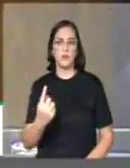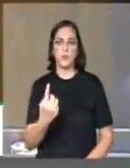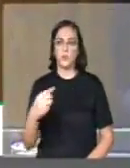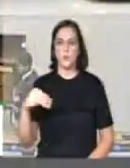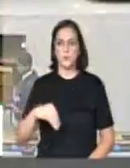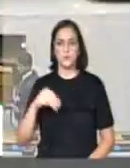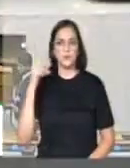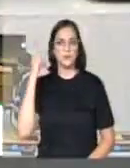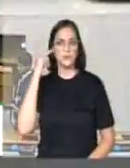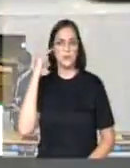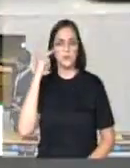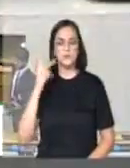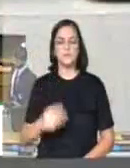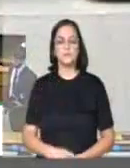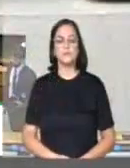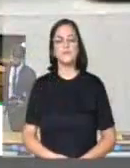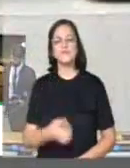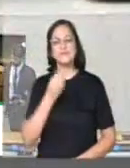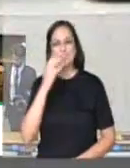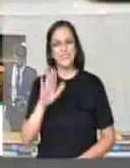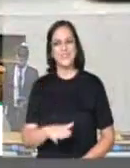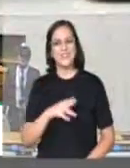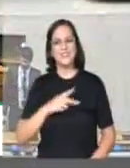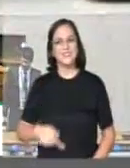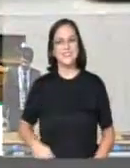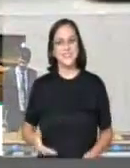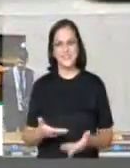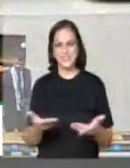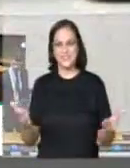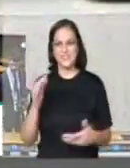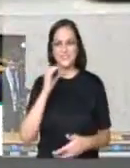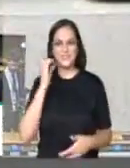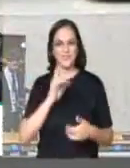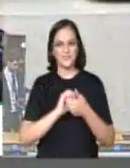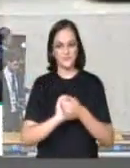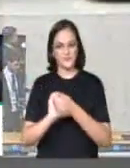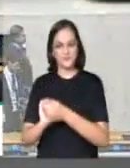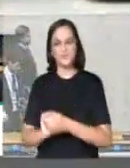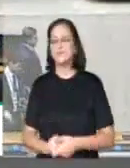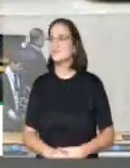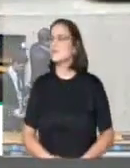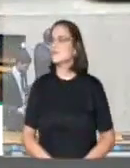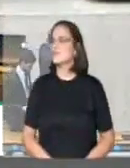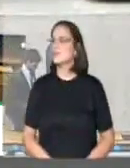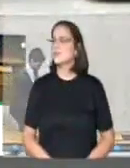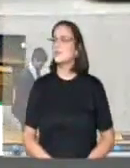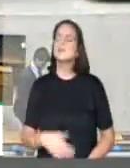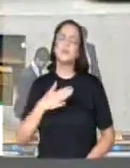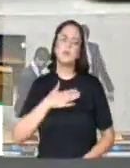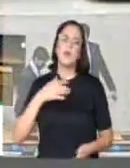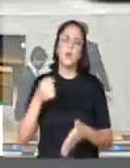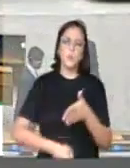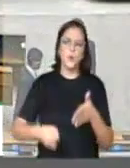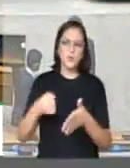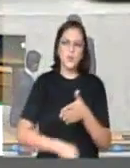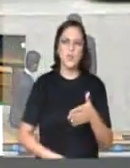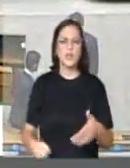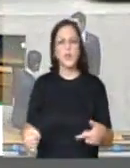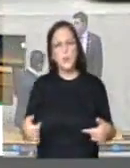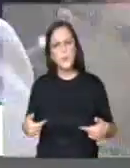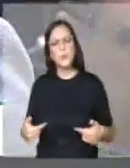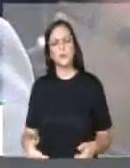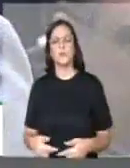tarde, senhora presidente, boa tarde aos nobres parlamentares. Quero deixar registrado aqui o meu protesto contra as